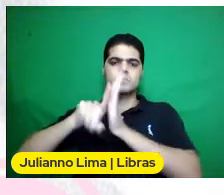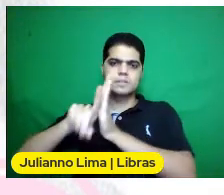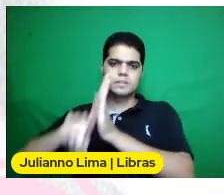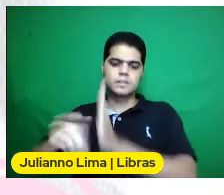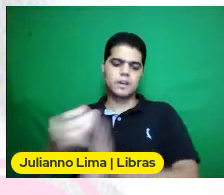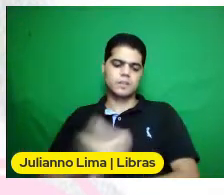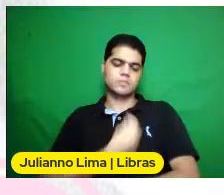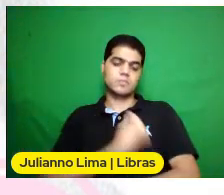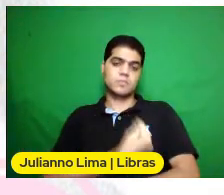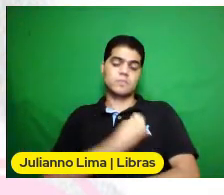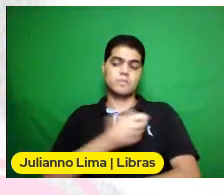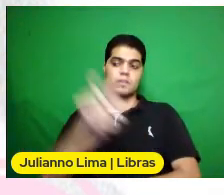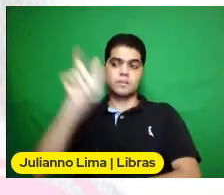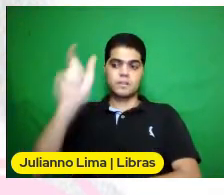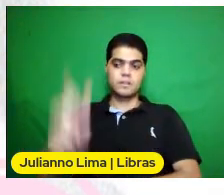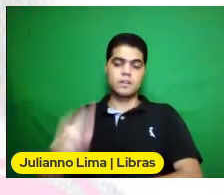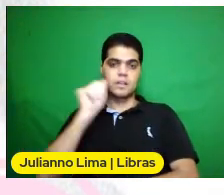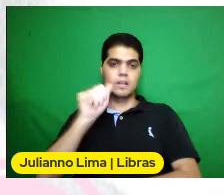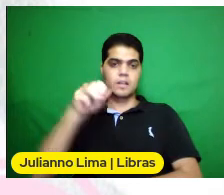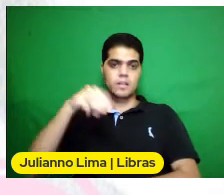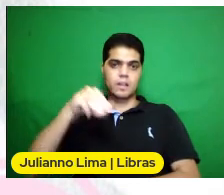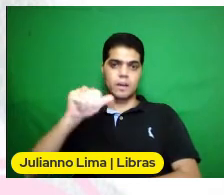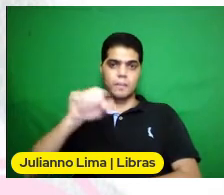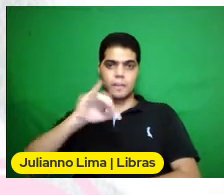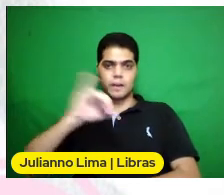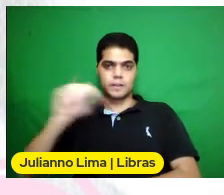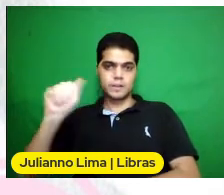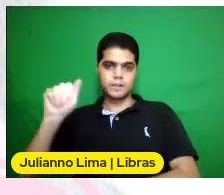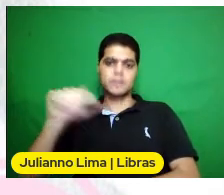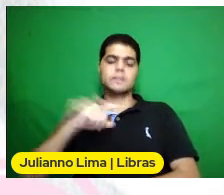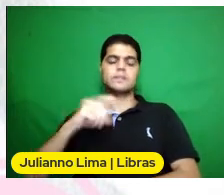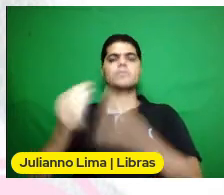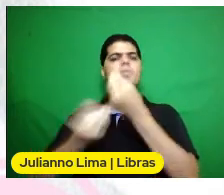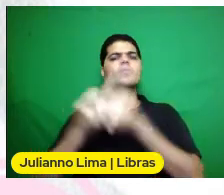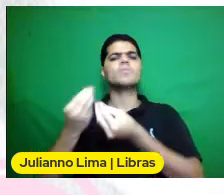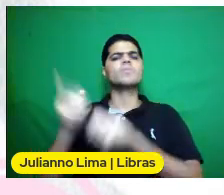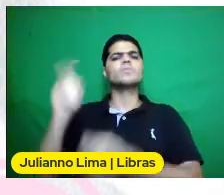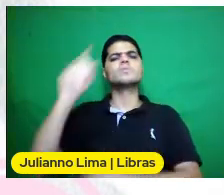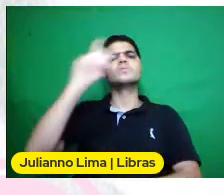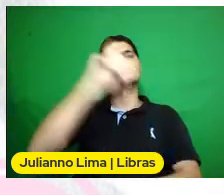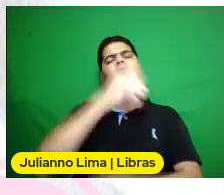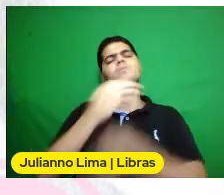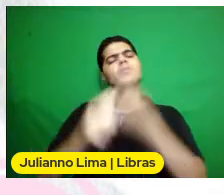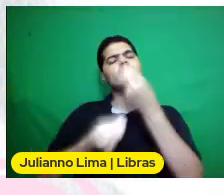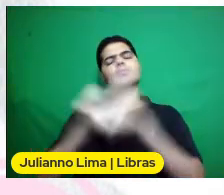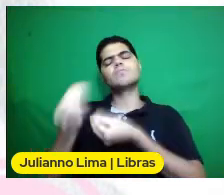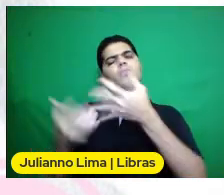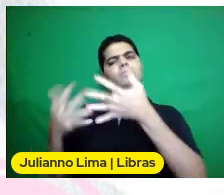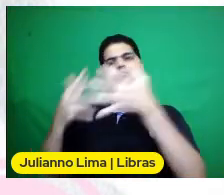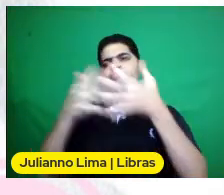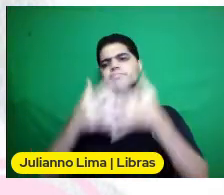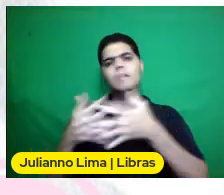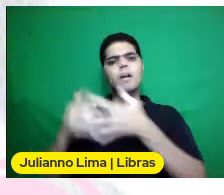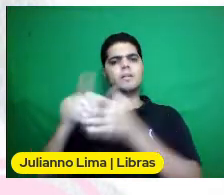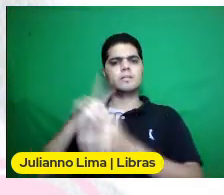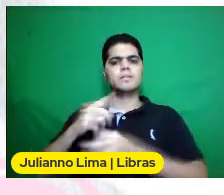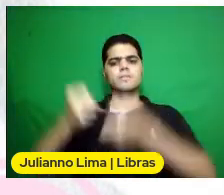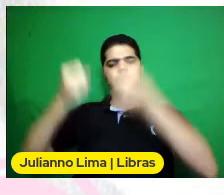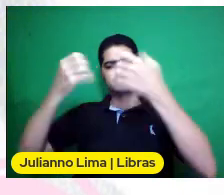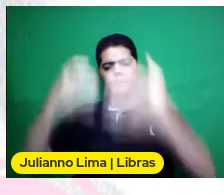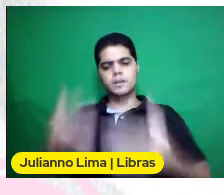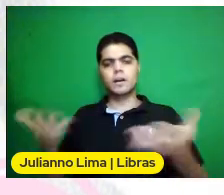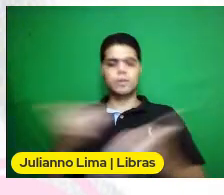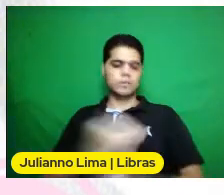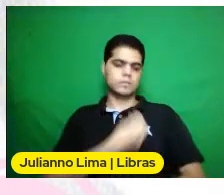Quitéria, sobre a história da Maria Quitéria? Quais foram os desafios e as dificuldades de retratar essa personagem histórica, né, pouco conhecida,